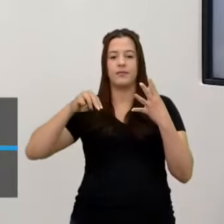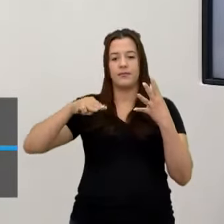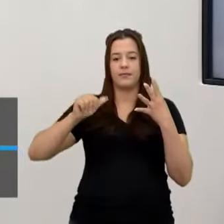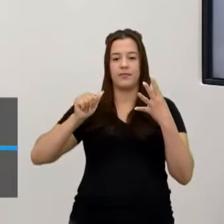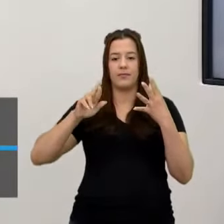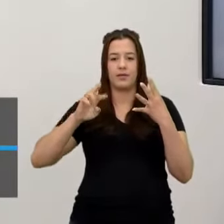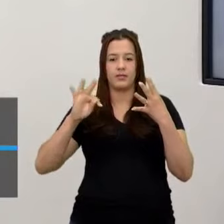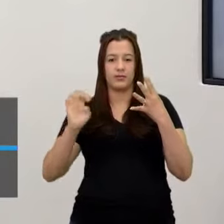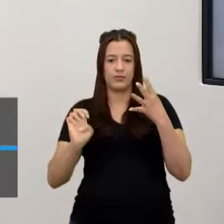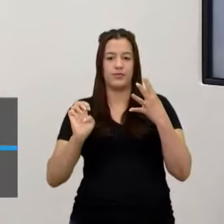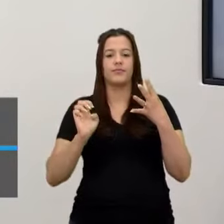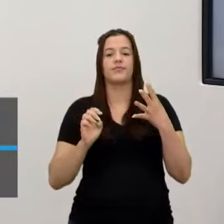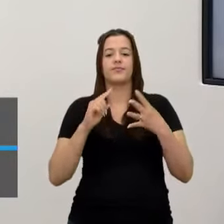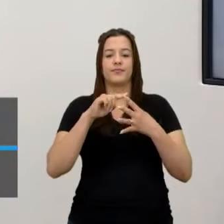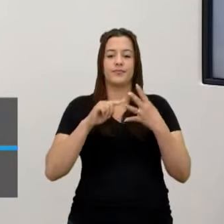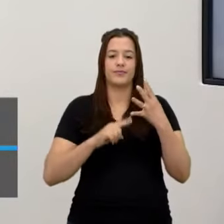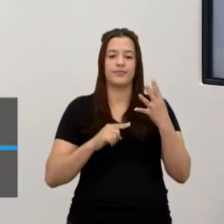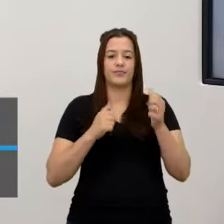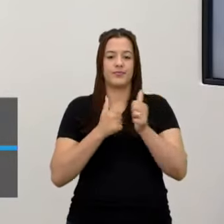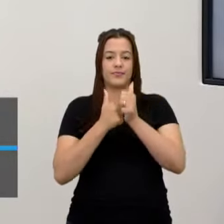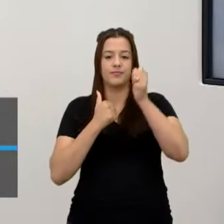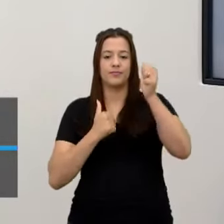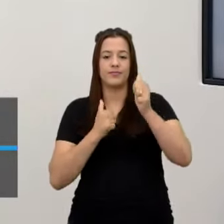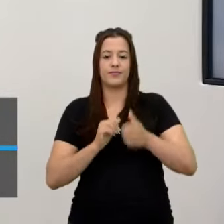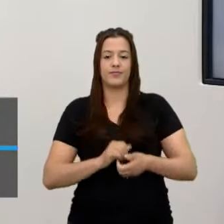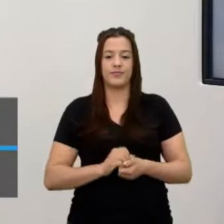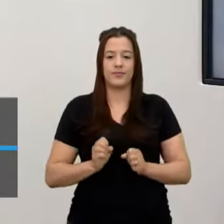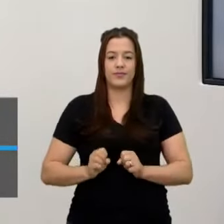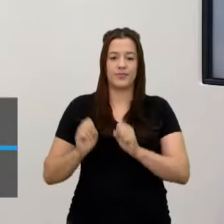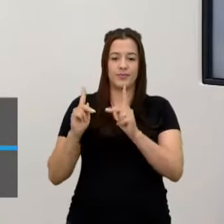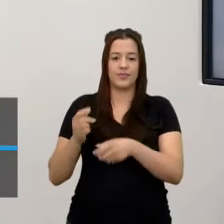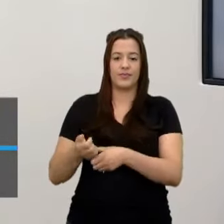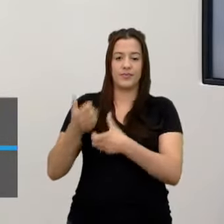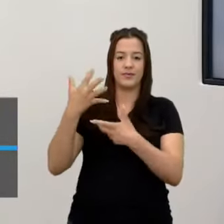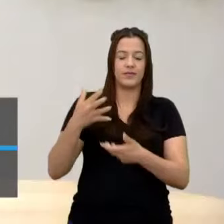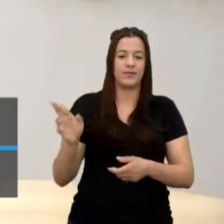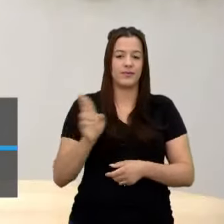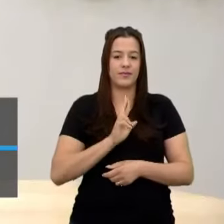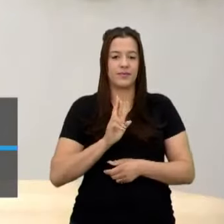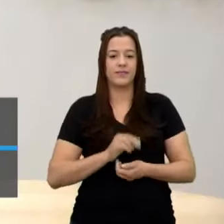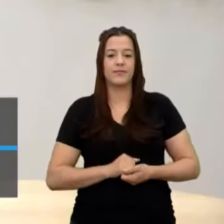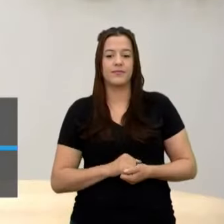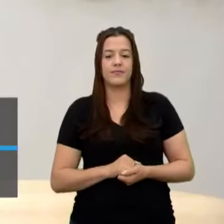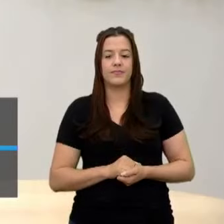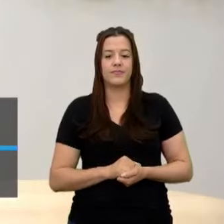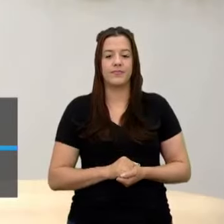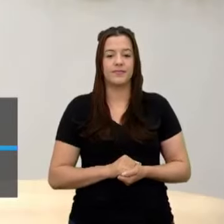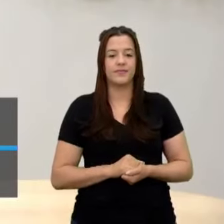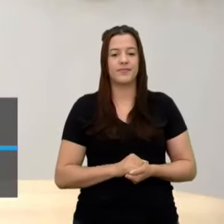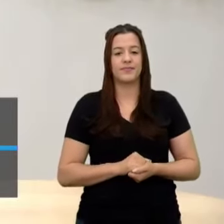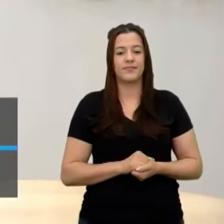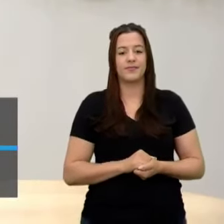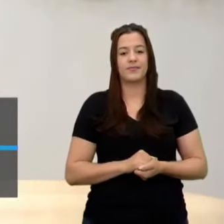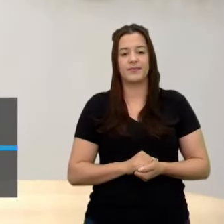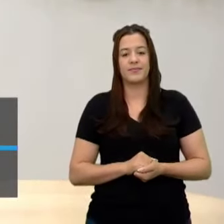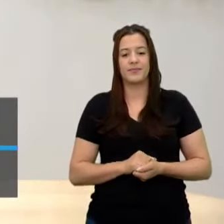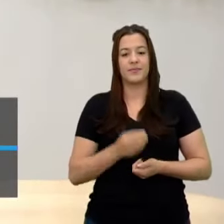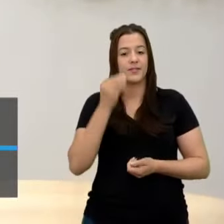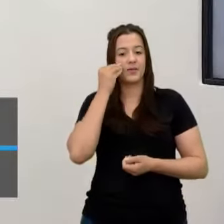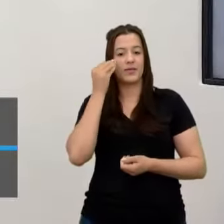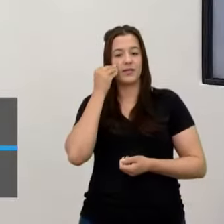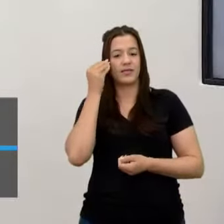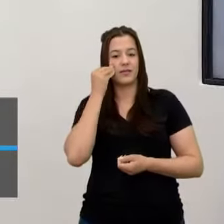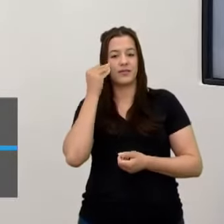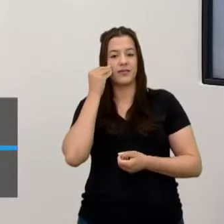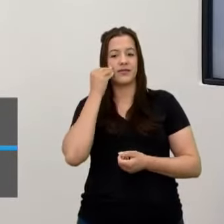vizinho, né, mais para frente um pouco. Okay, people are trying to go to Mars, right? As pessoas estão tentando chegar lá. Quem sabe one